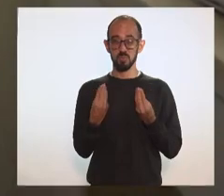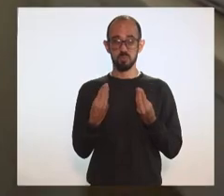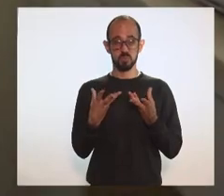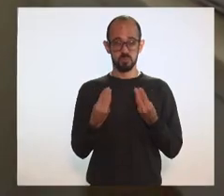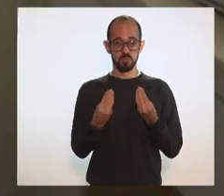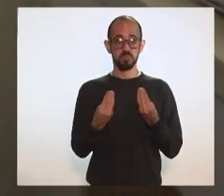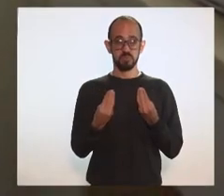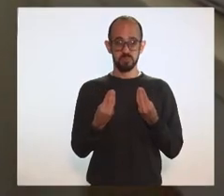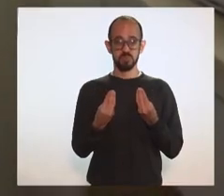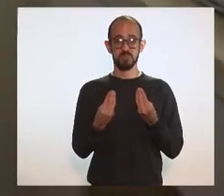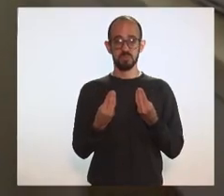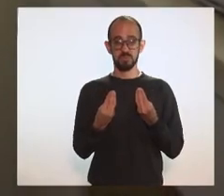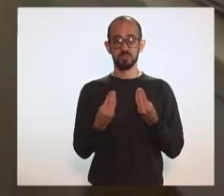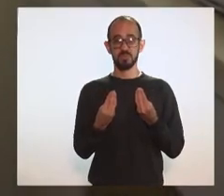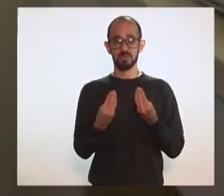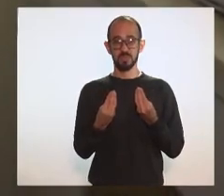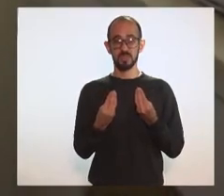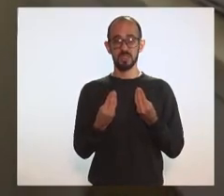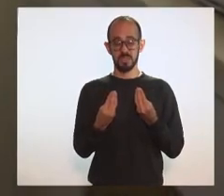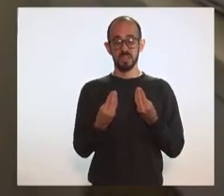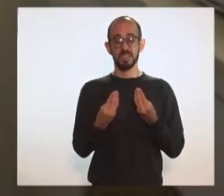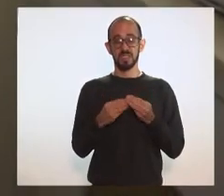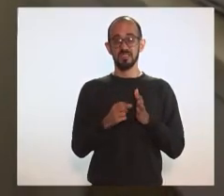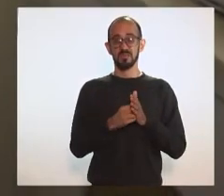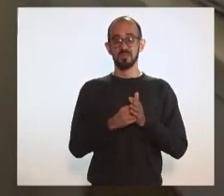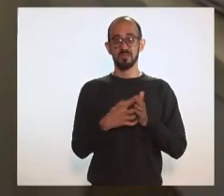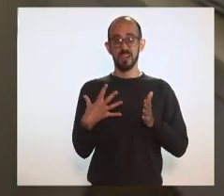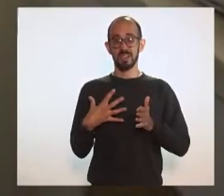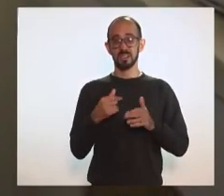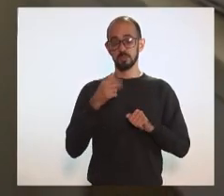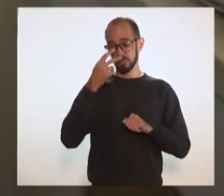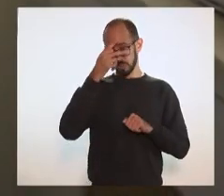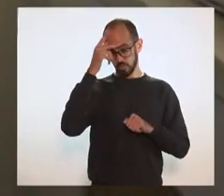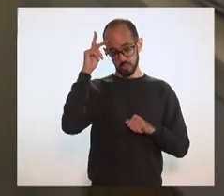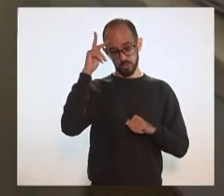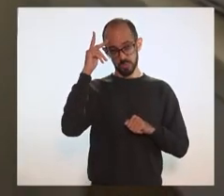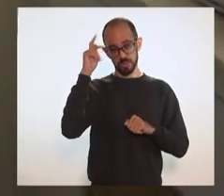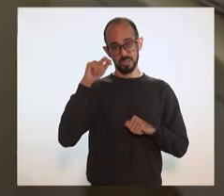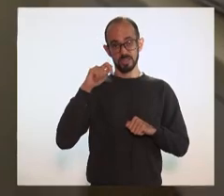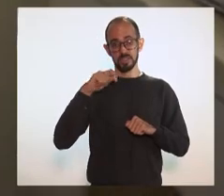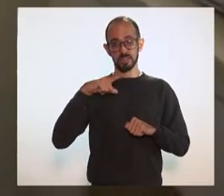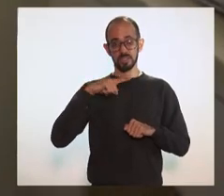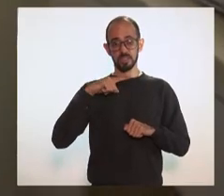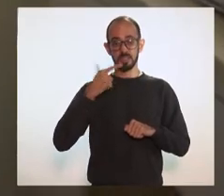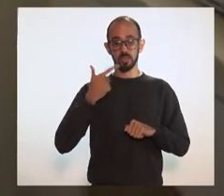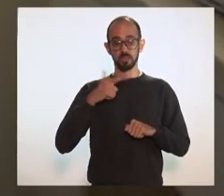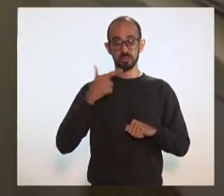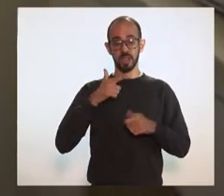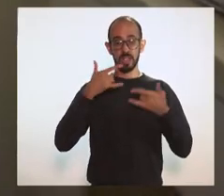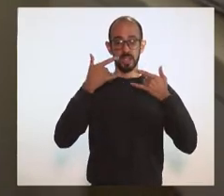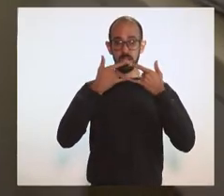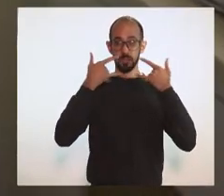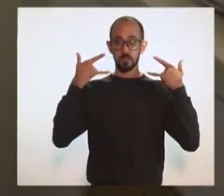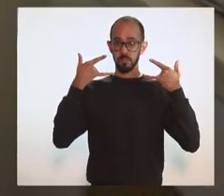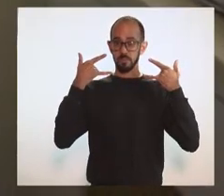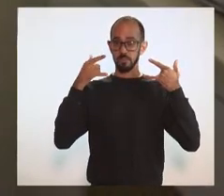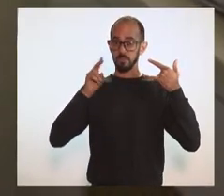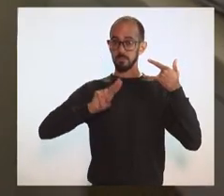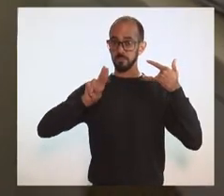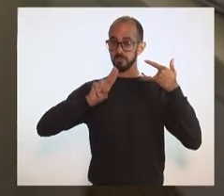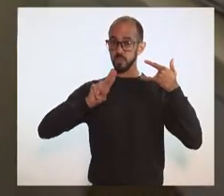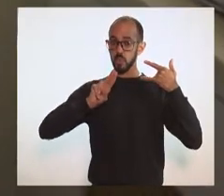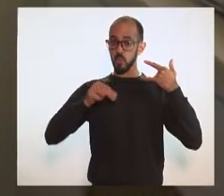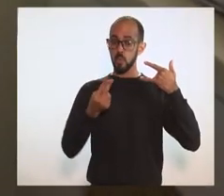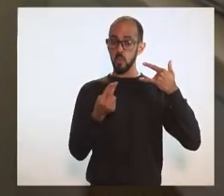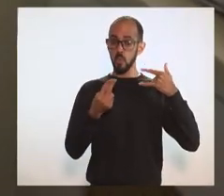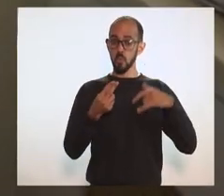superlotados, e uma parcela significativa de pessoas sem máscara ou usando a